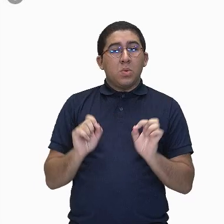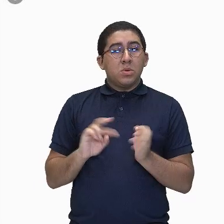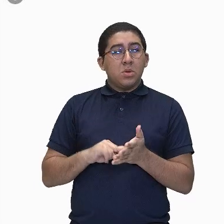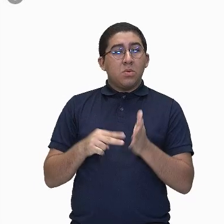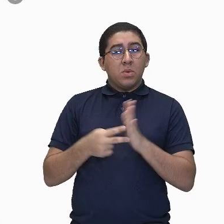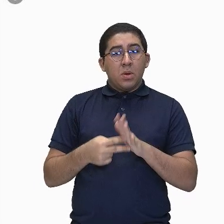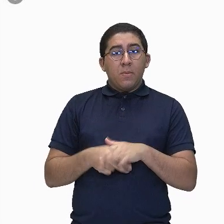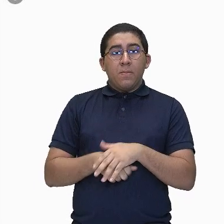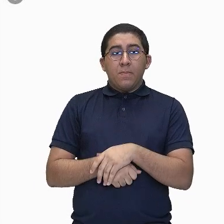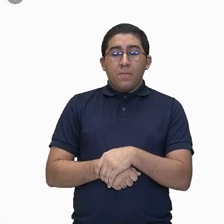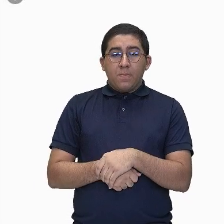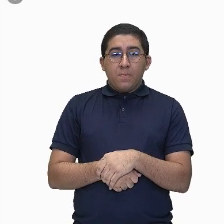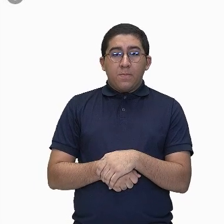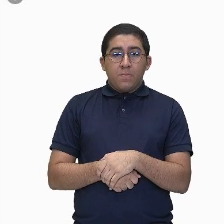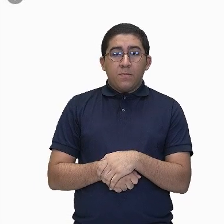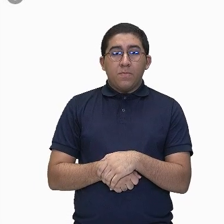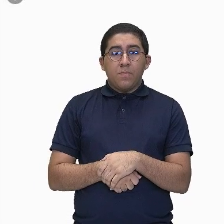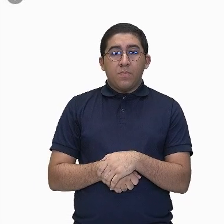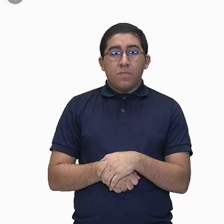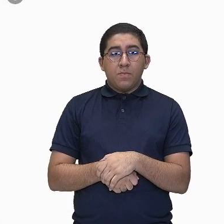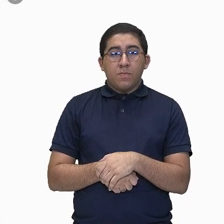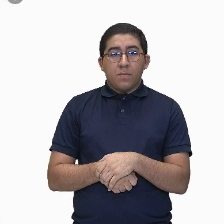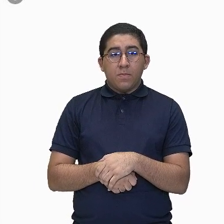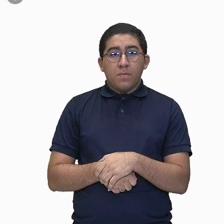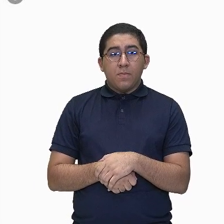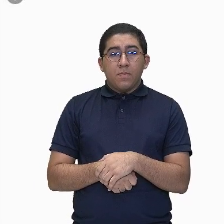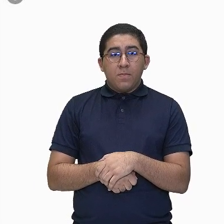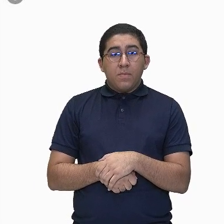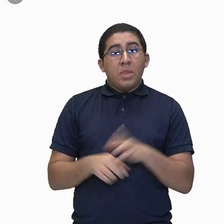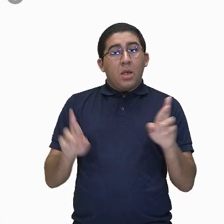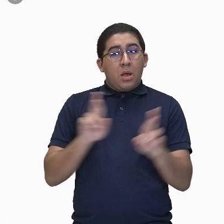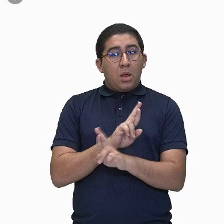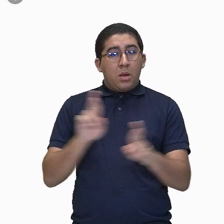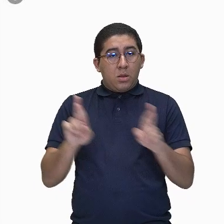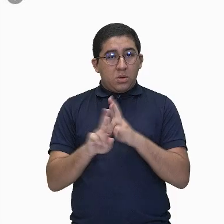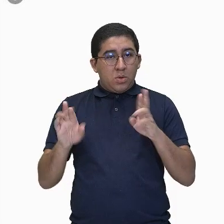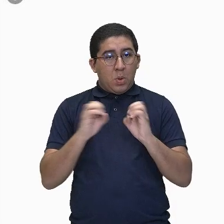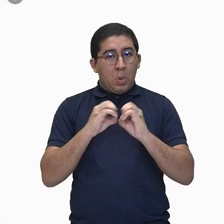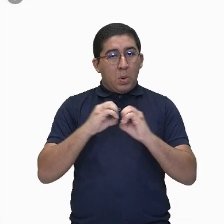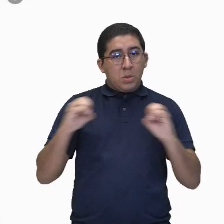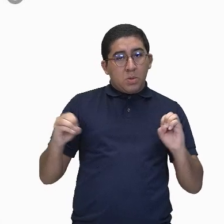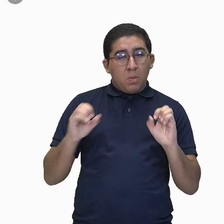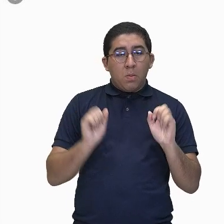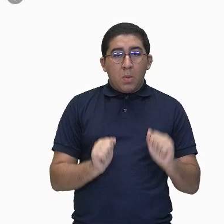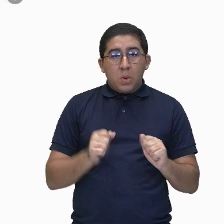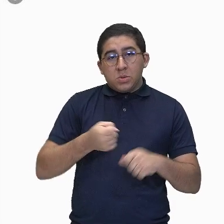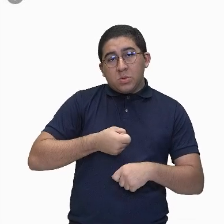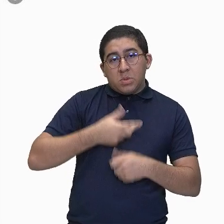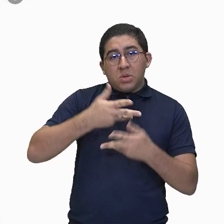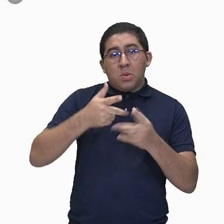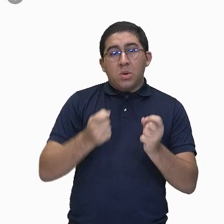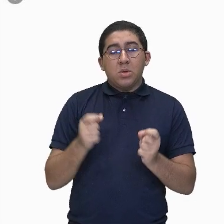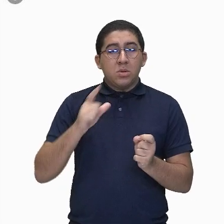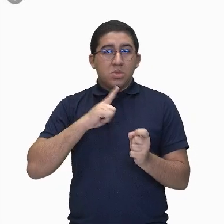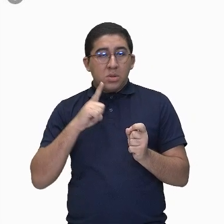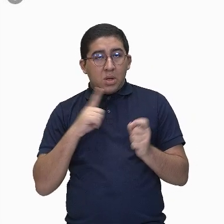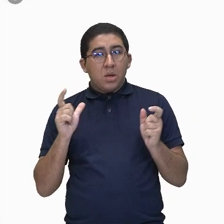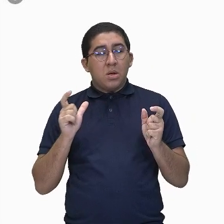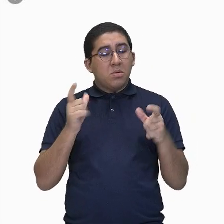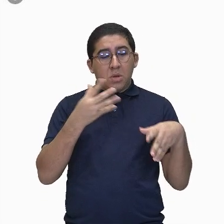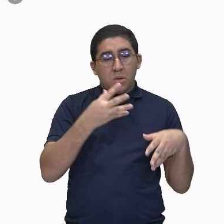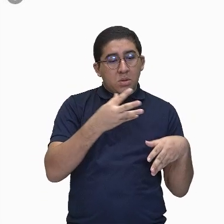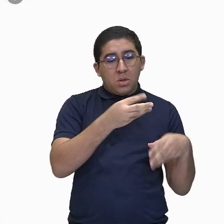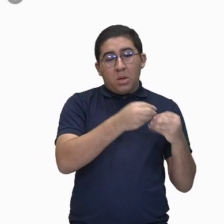que essas relações, dessas orações, elas podem expressar um sentido de adição, um sentido